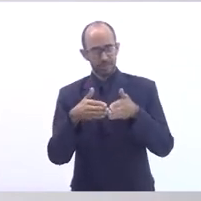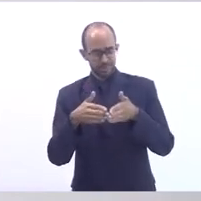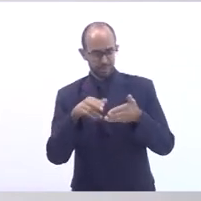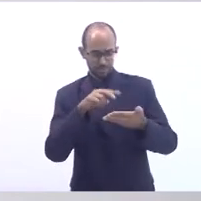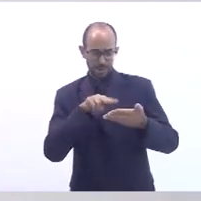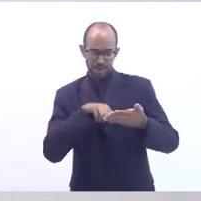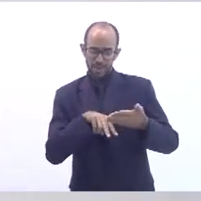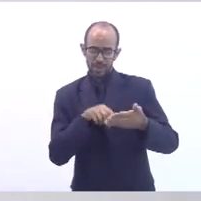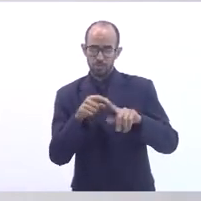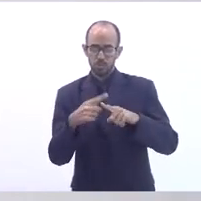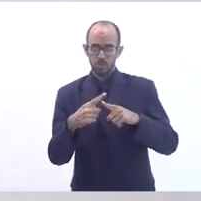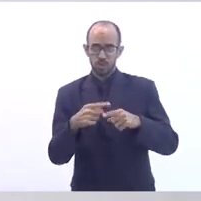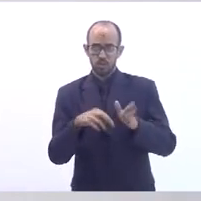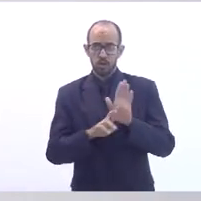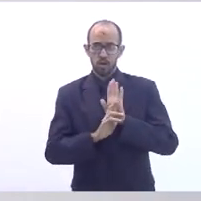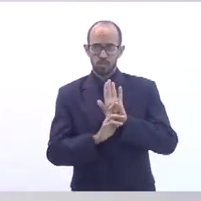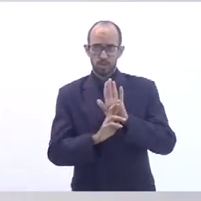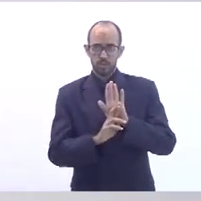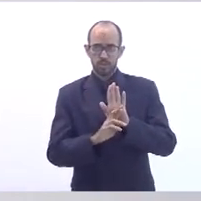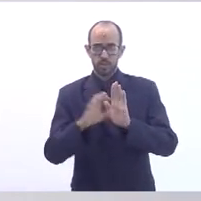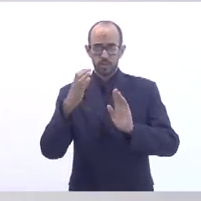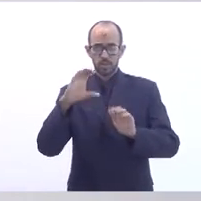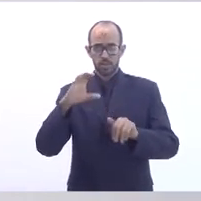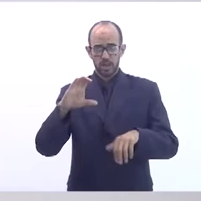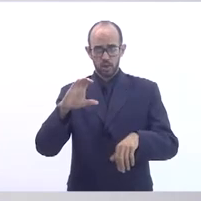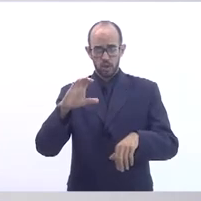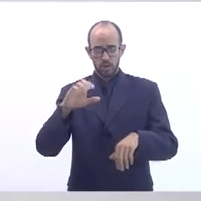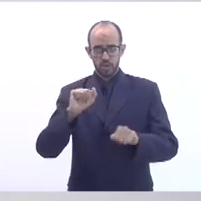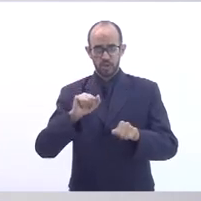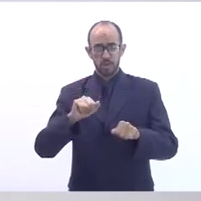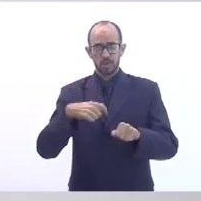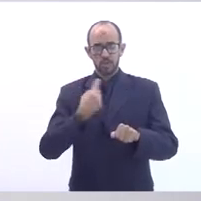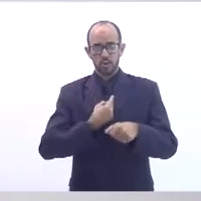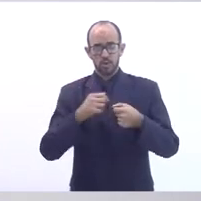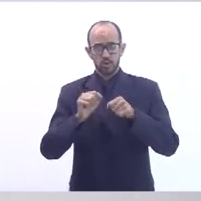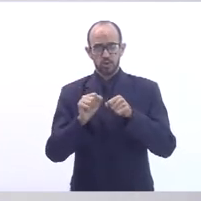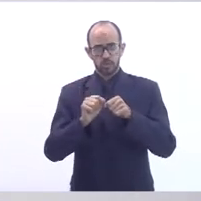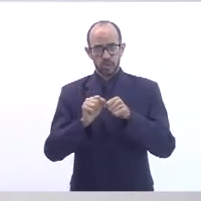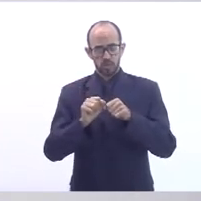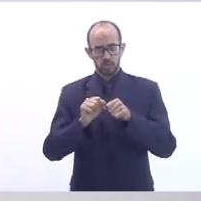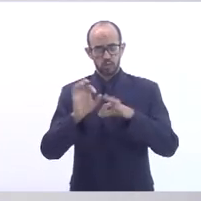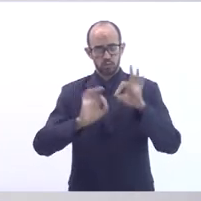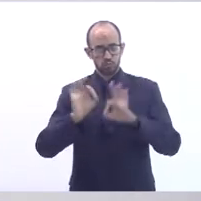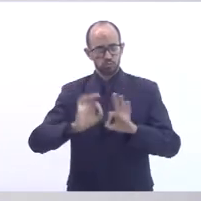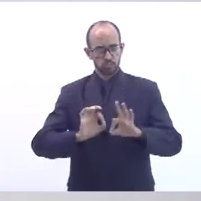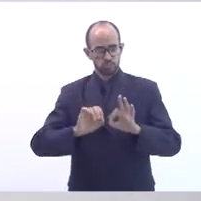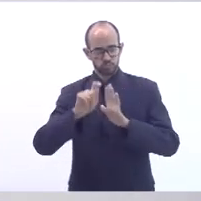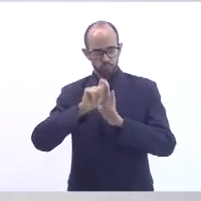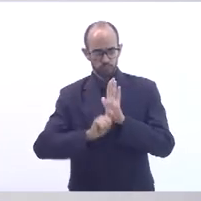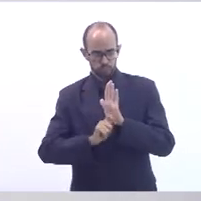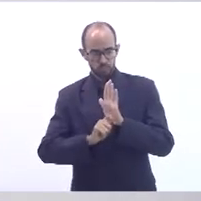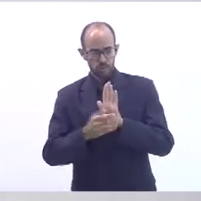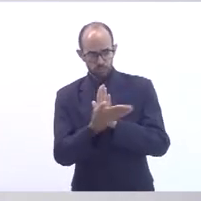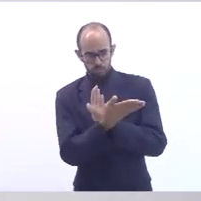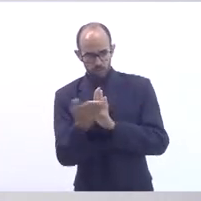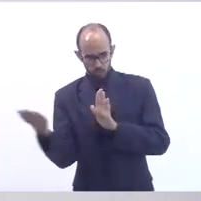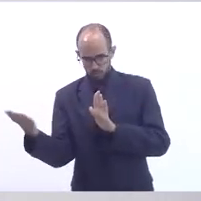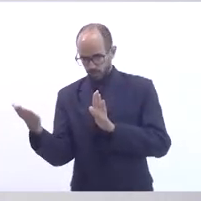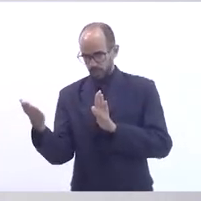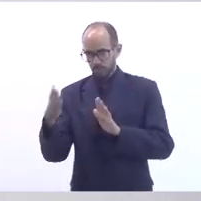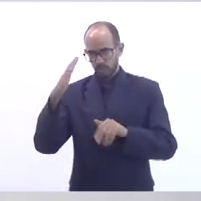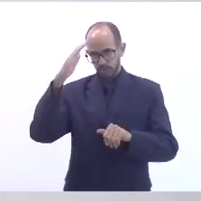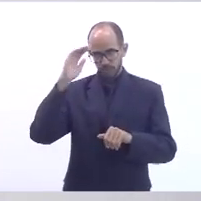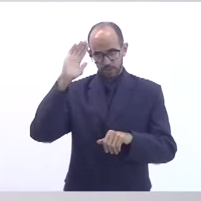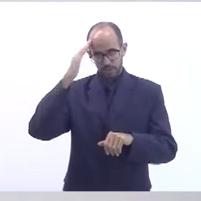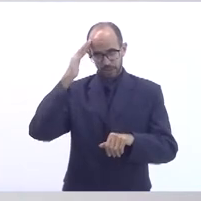eu tô aqui para representar Mais toma conta de Niterói e a gente fez uma fala né o texto aqui para vocês para apresentar o que que a gente